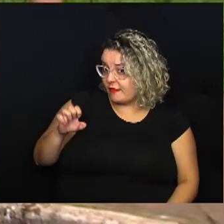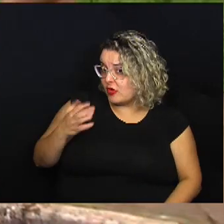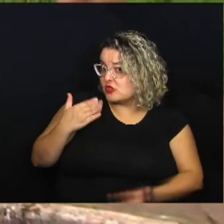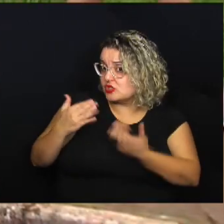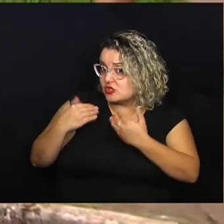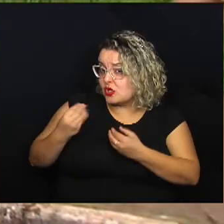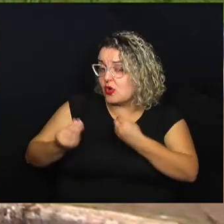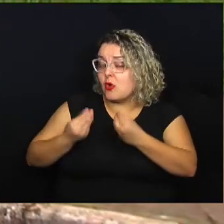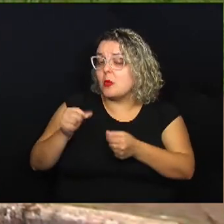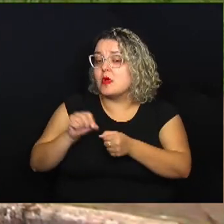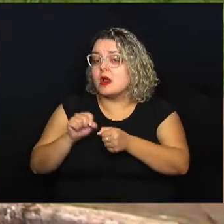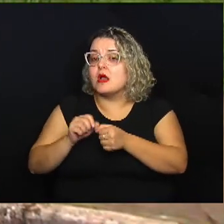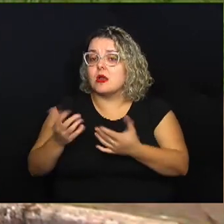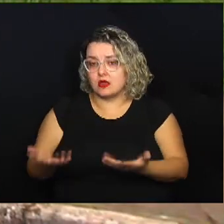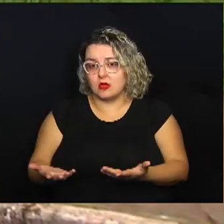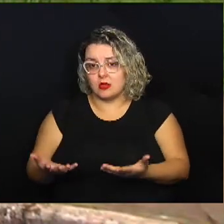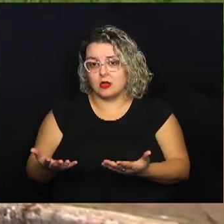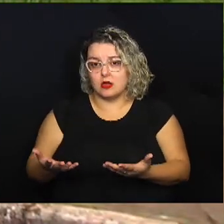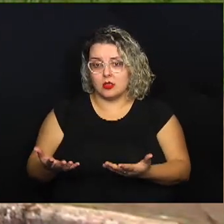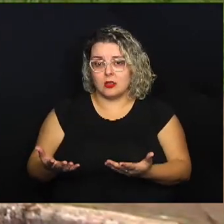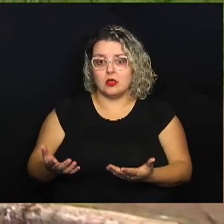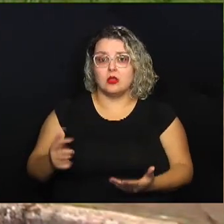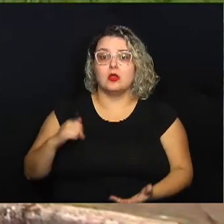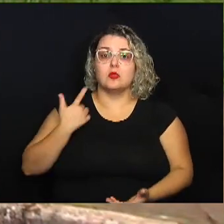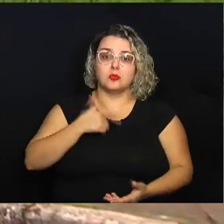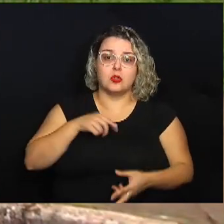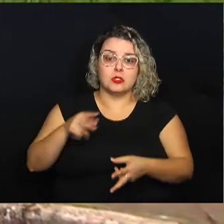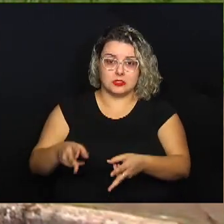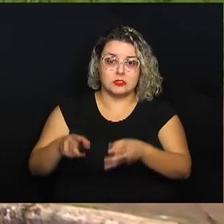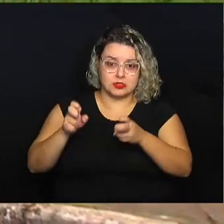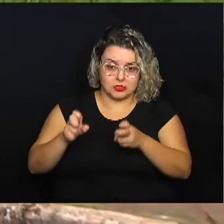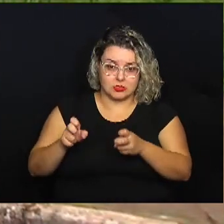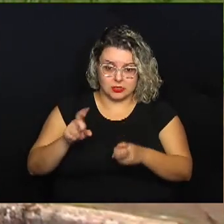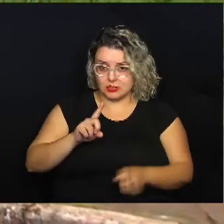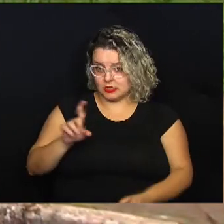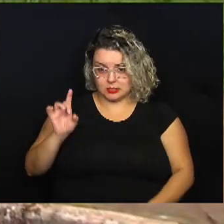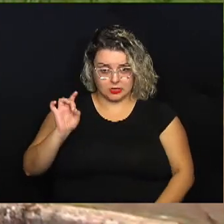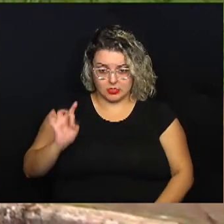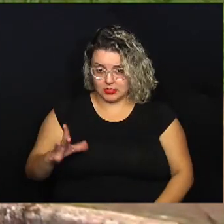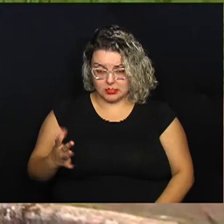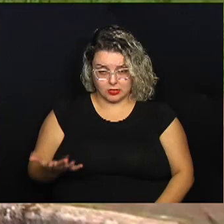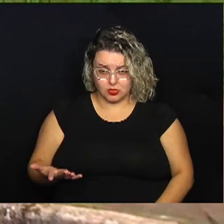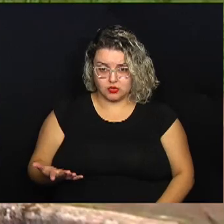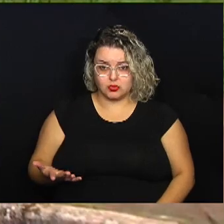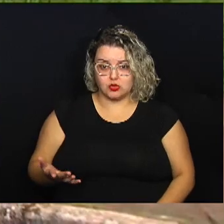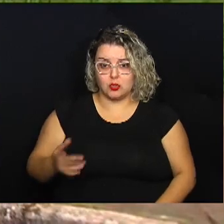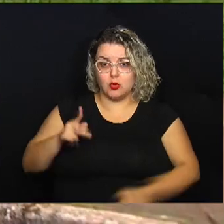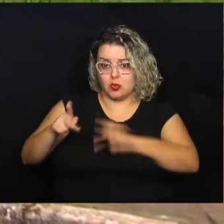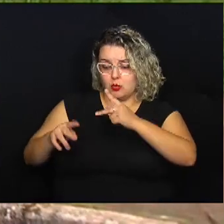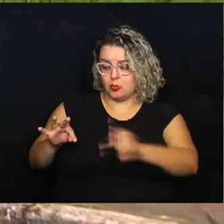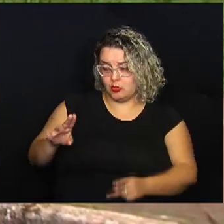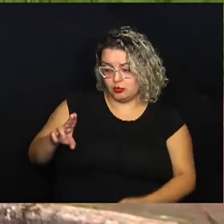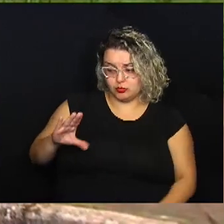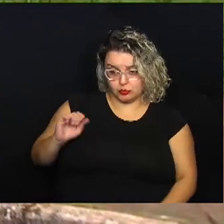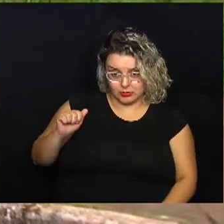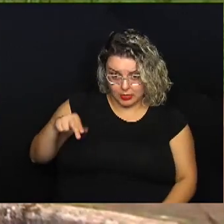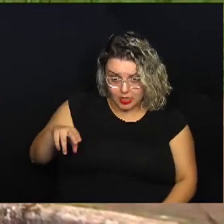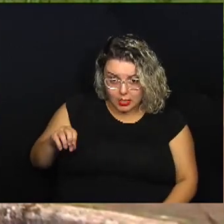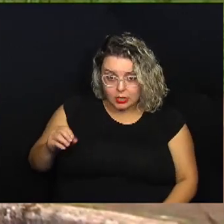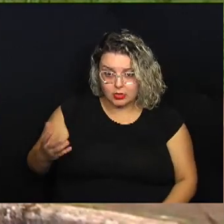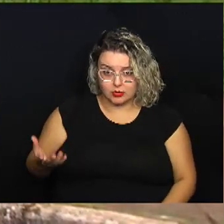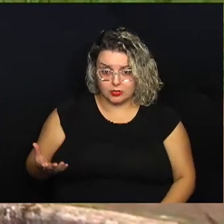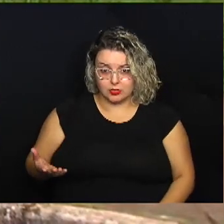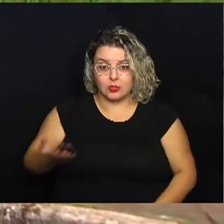é feita, tudo mais, né? Então, a gente percebeu que não só o povo tucano consome